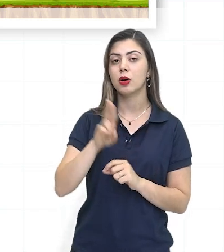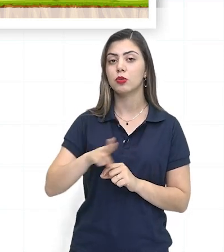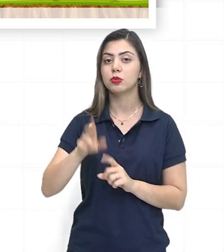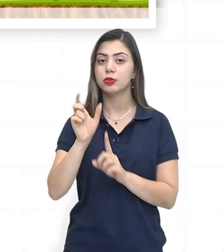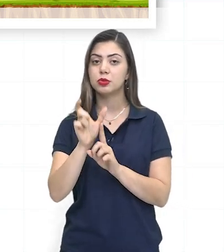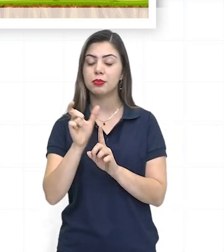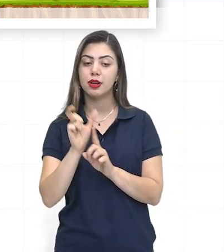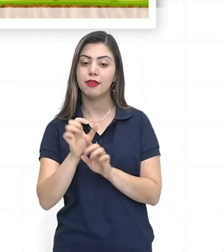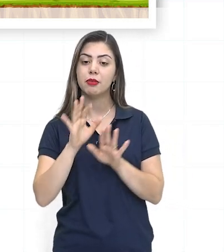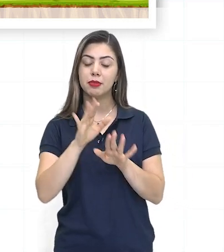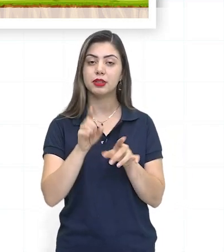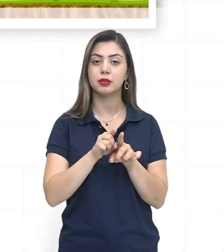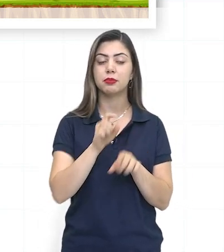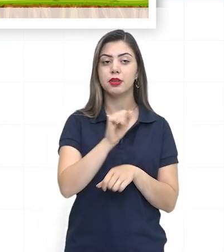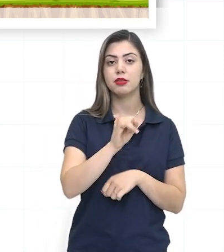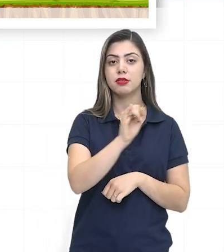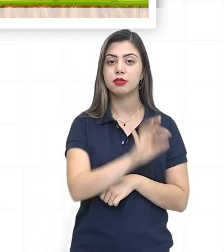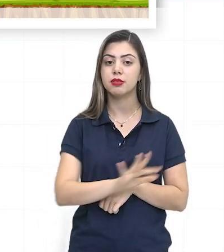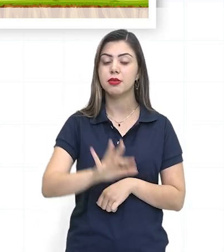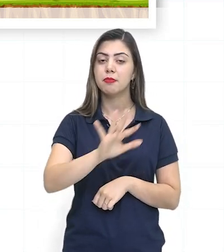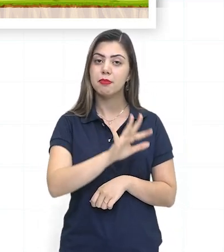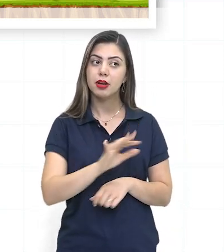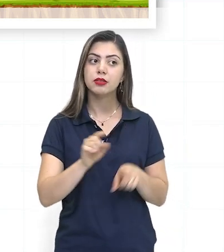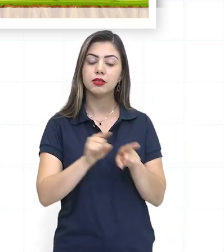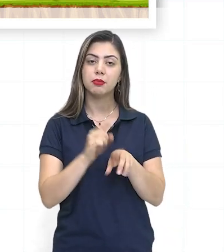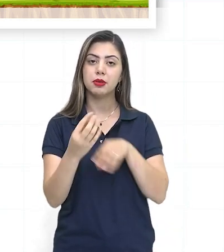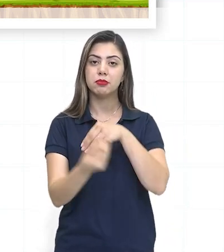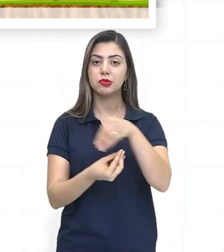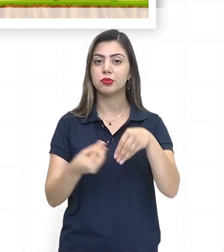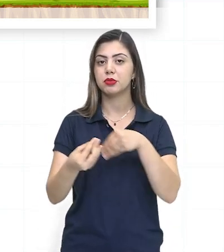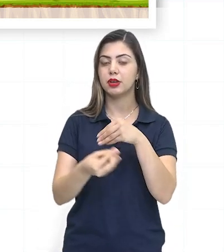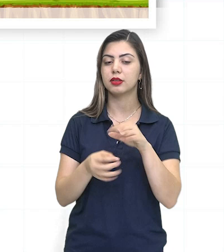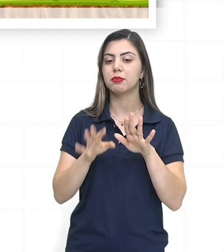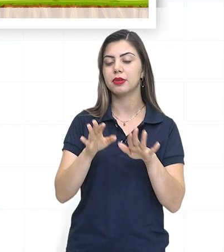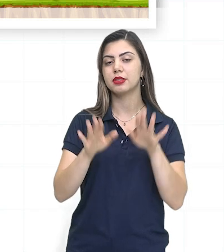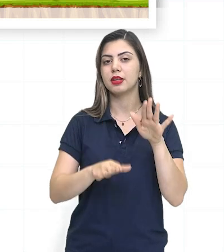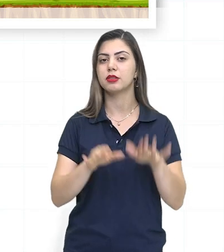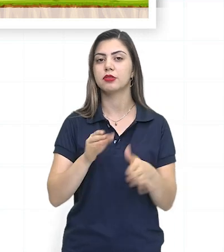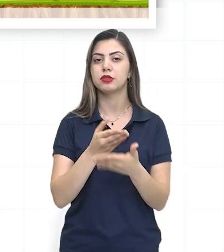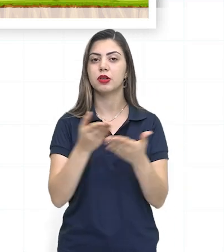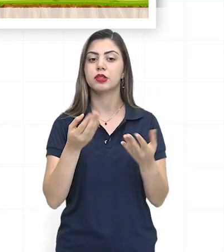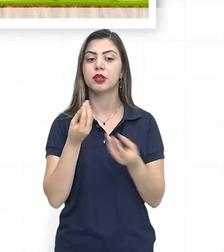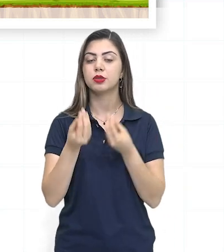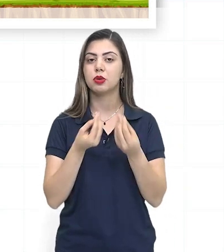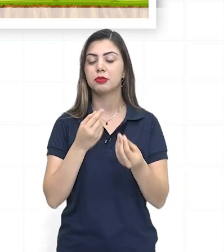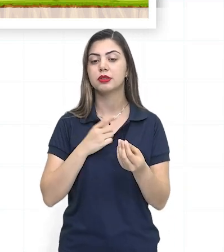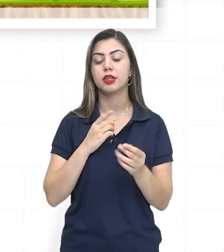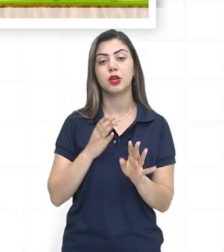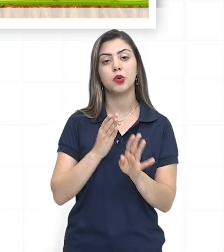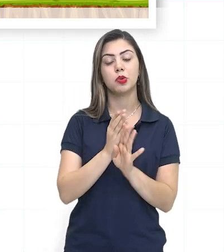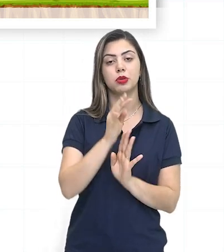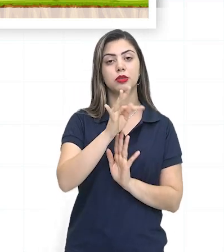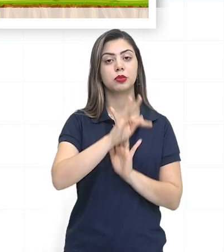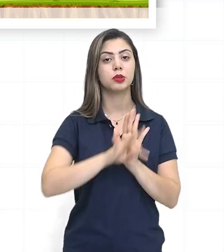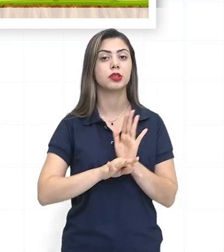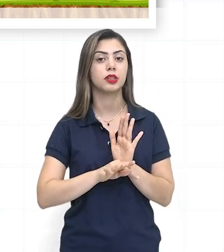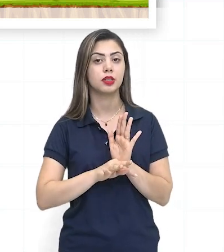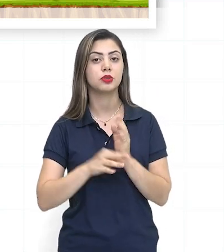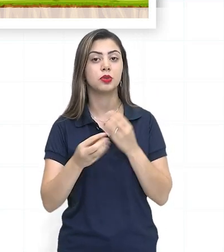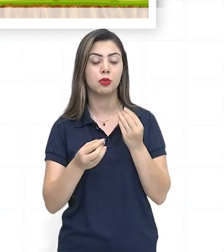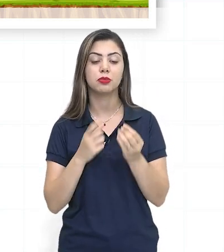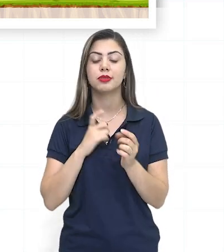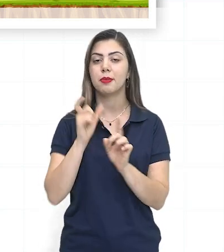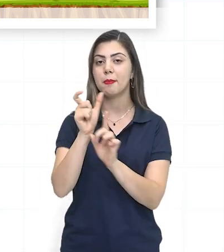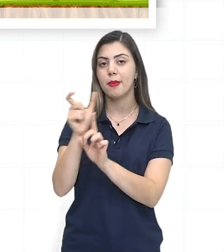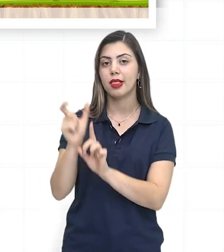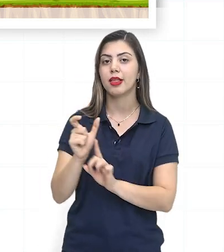e a não verbal e até a mista. Mas normalmente você se depara com um texto em linguagem